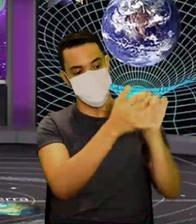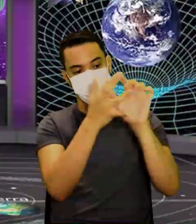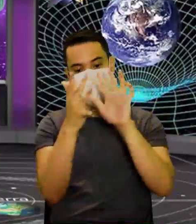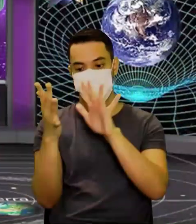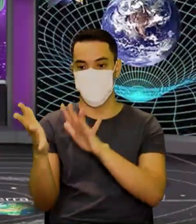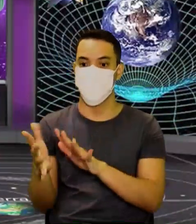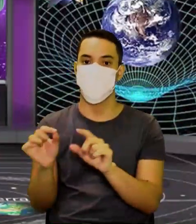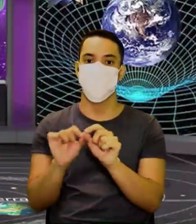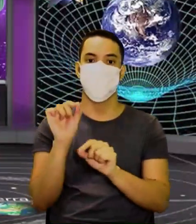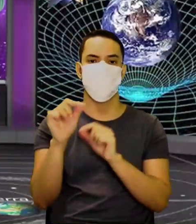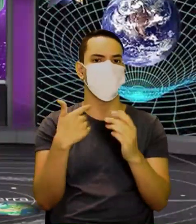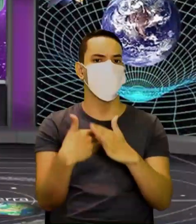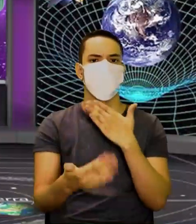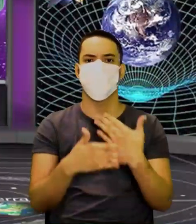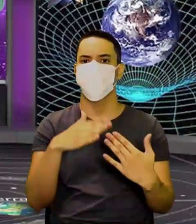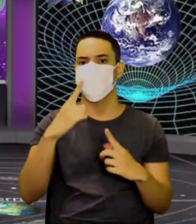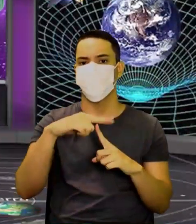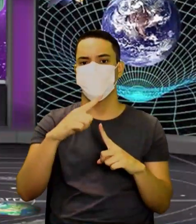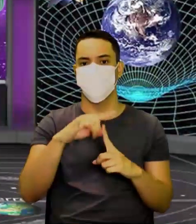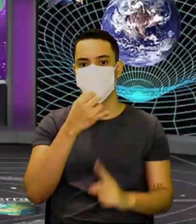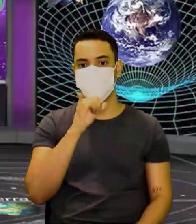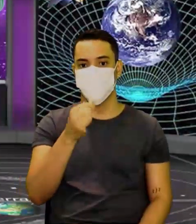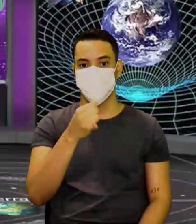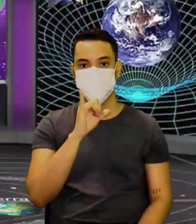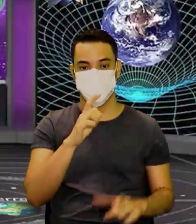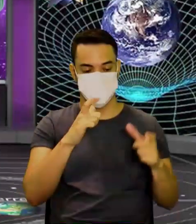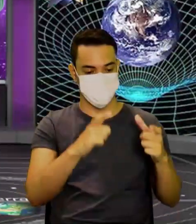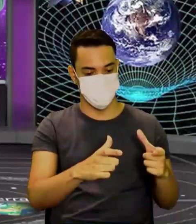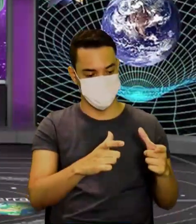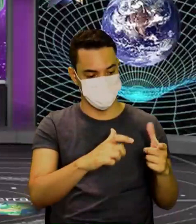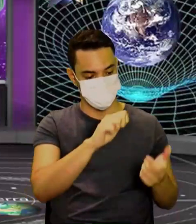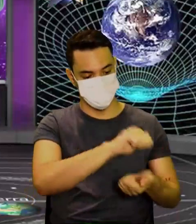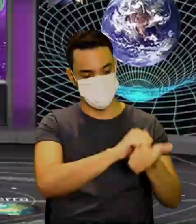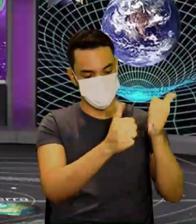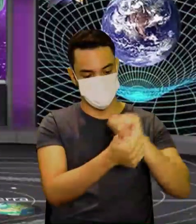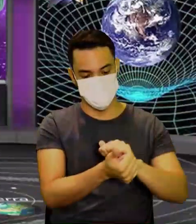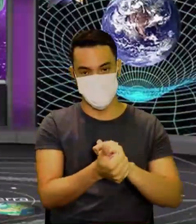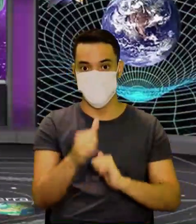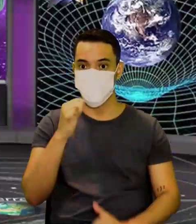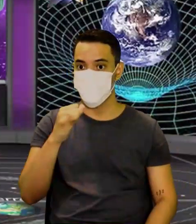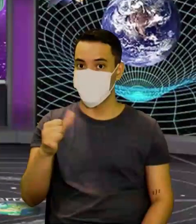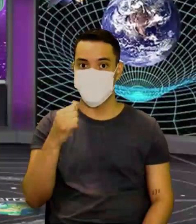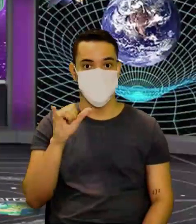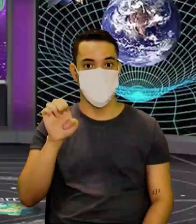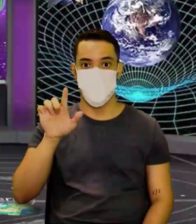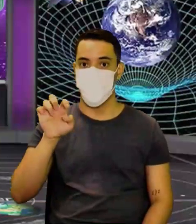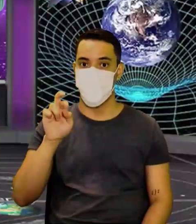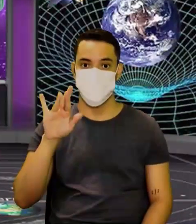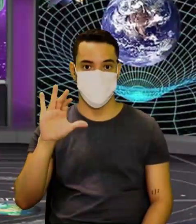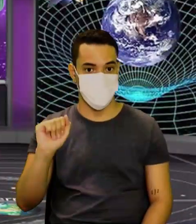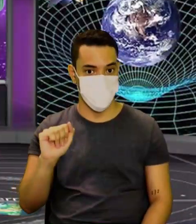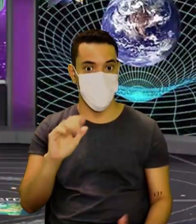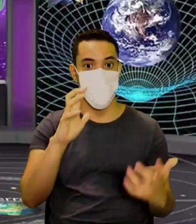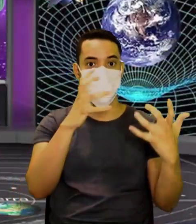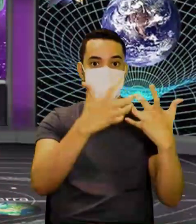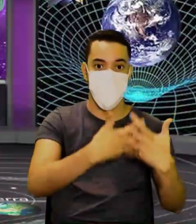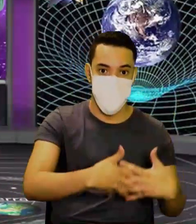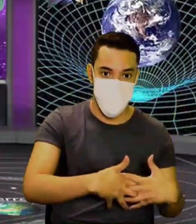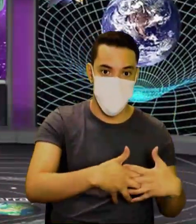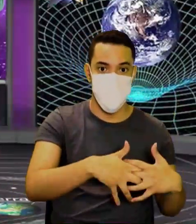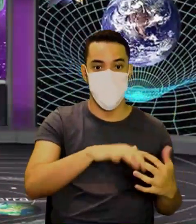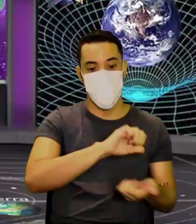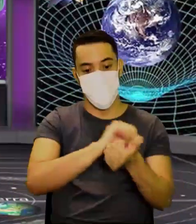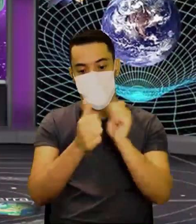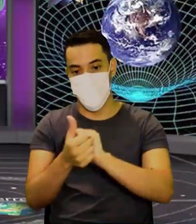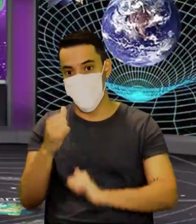basicamente? Eles convertem qualquer tipo de energia em energia elétrica. Gerador mecânico, o que ele faz? Energia mecânica e energia